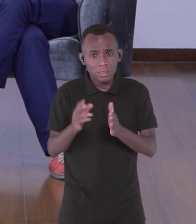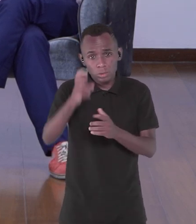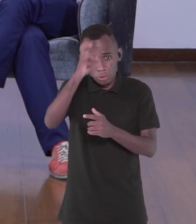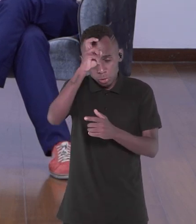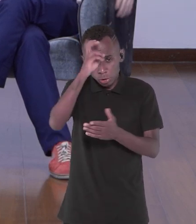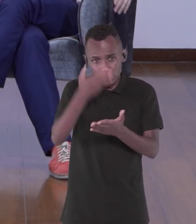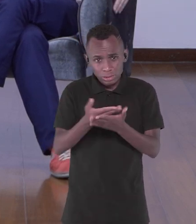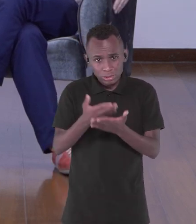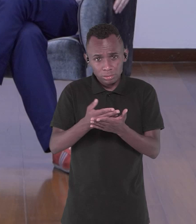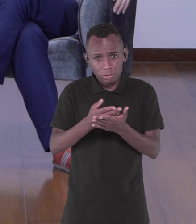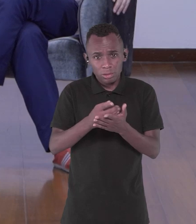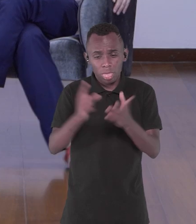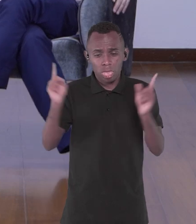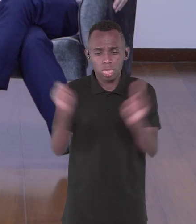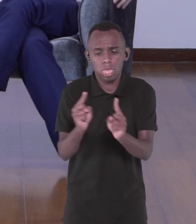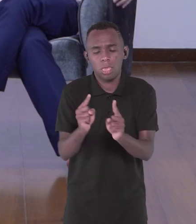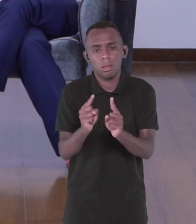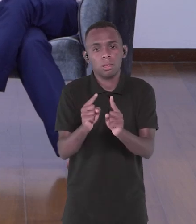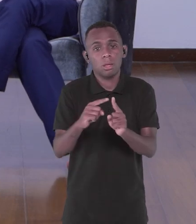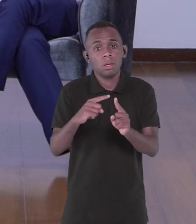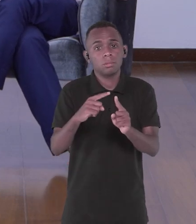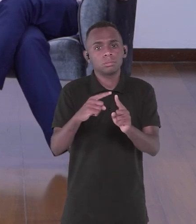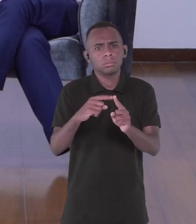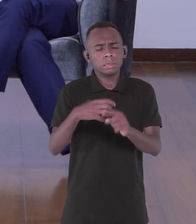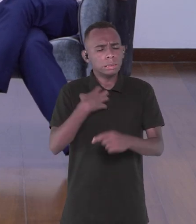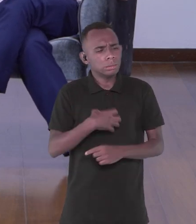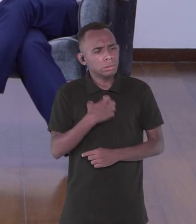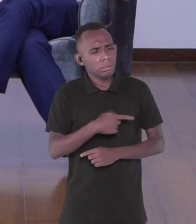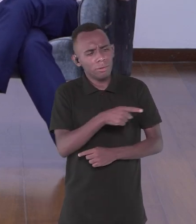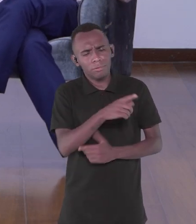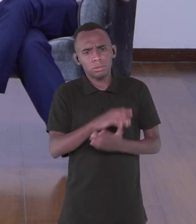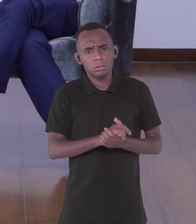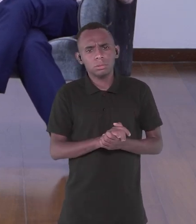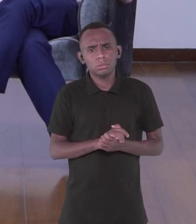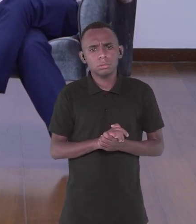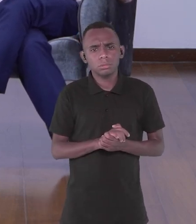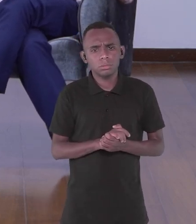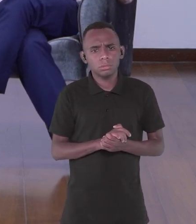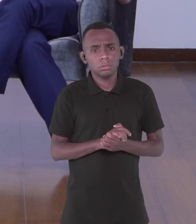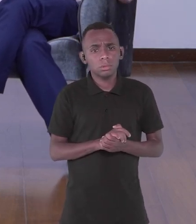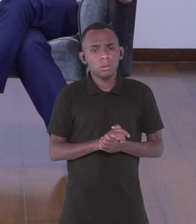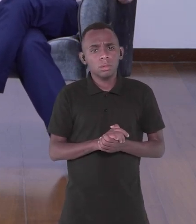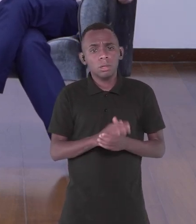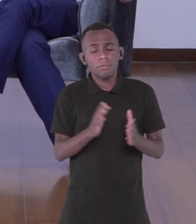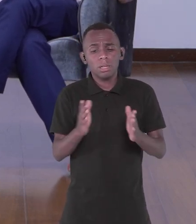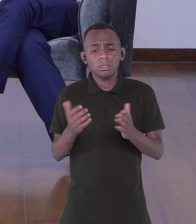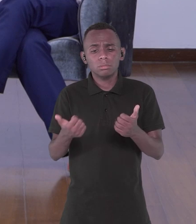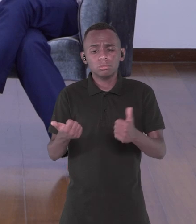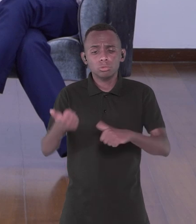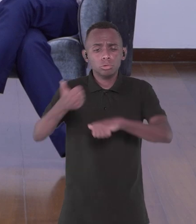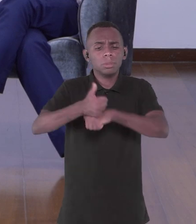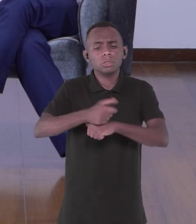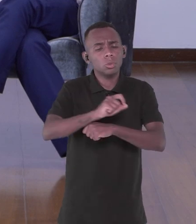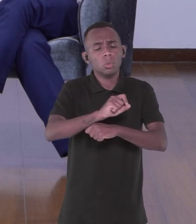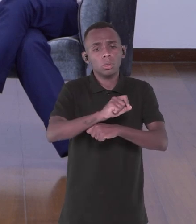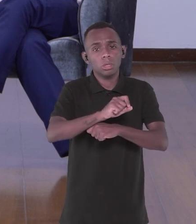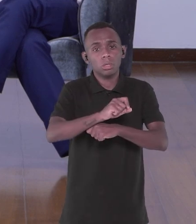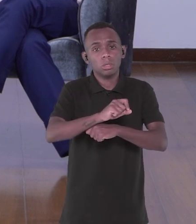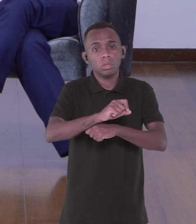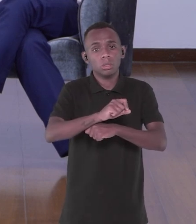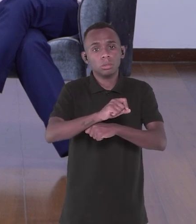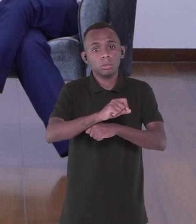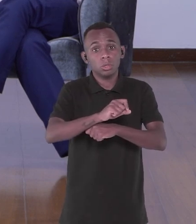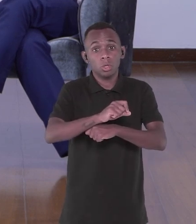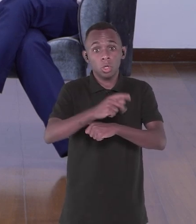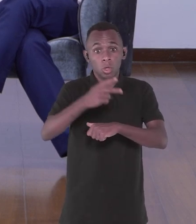Egito ia ser encurtado. Bravo. Eu falei, vai ter o quê no lugar, então? Uma escola na